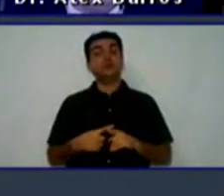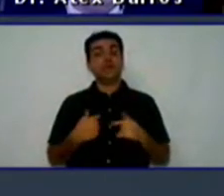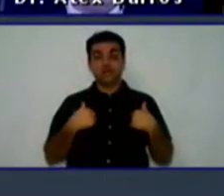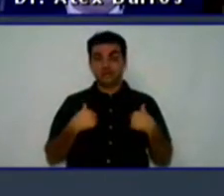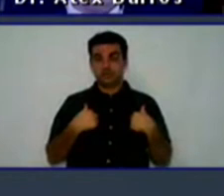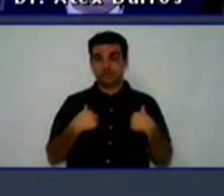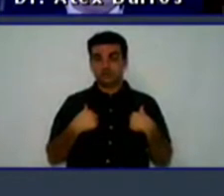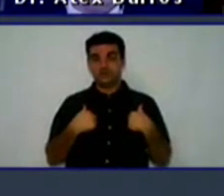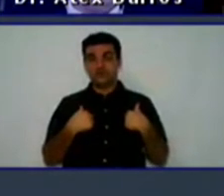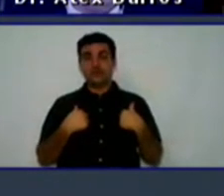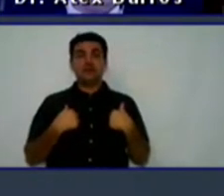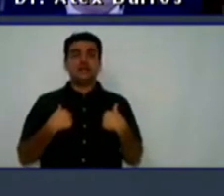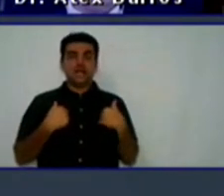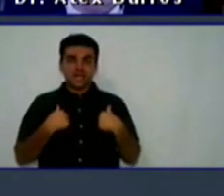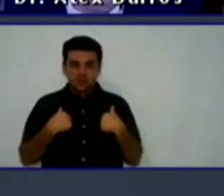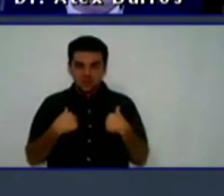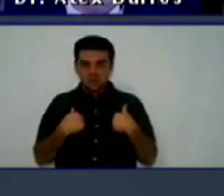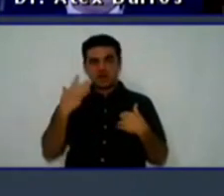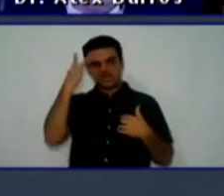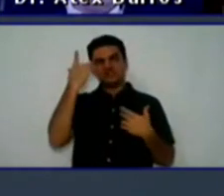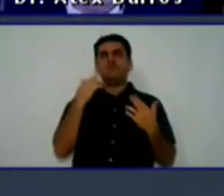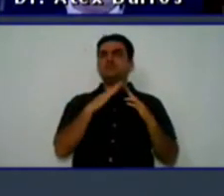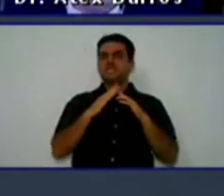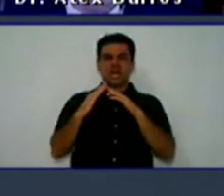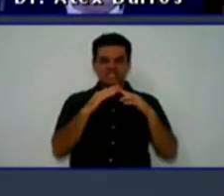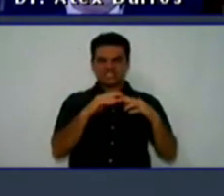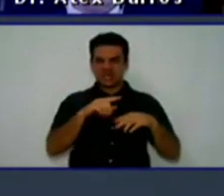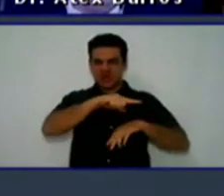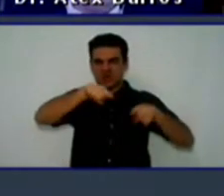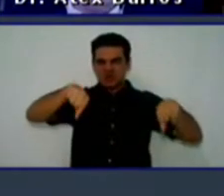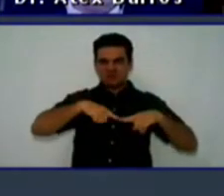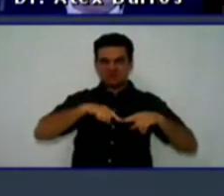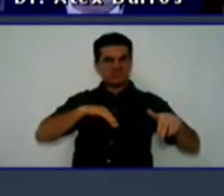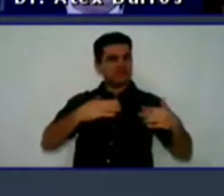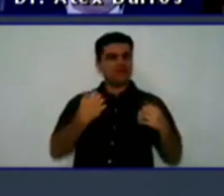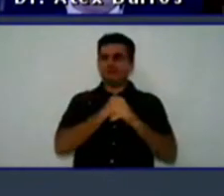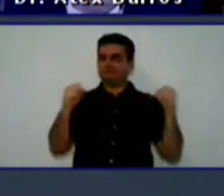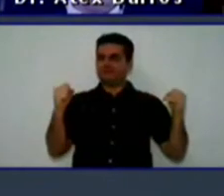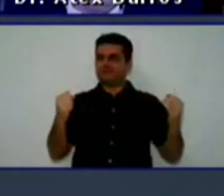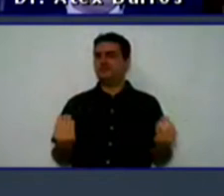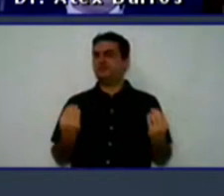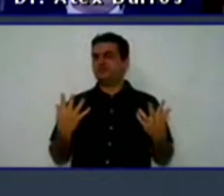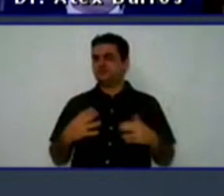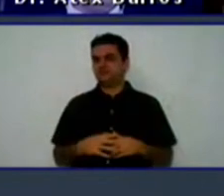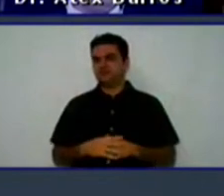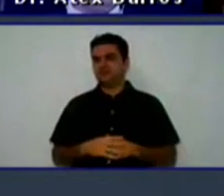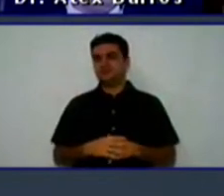se justifica uma mansão com piscina para o partido político. O fundo partidário